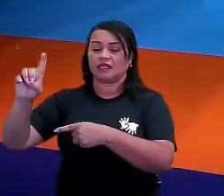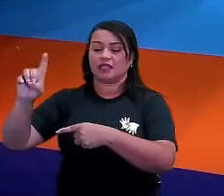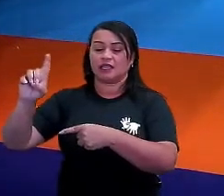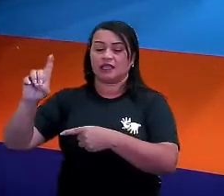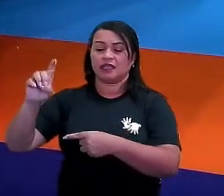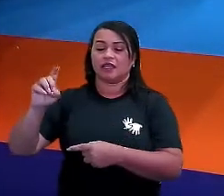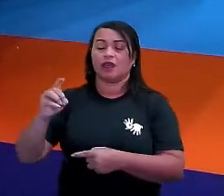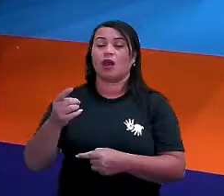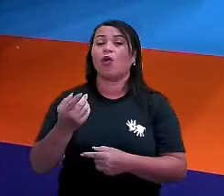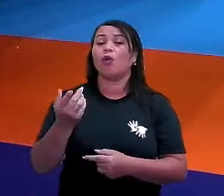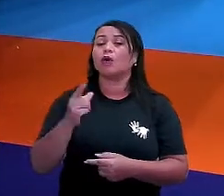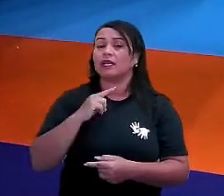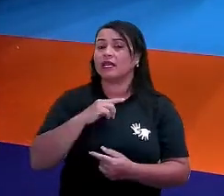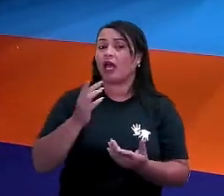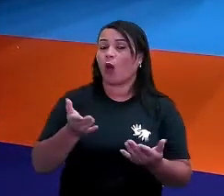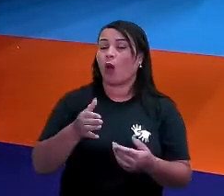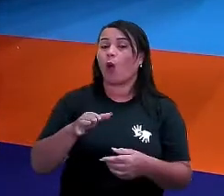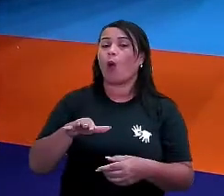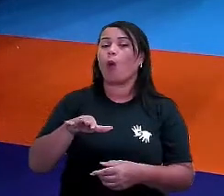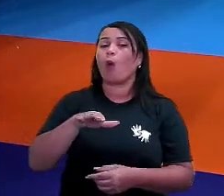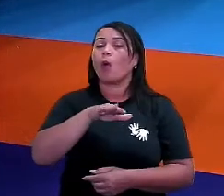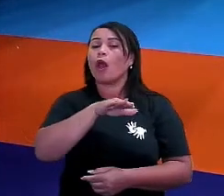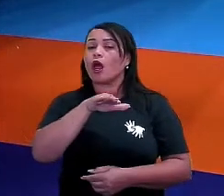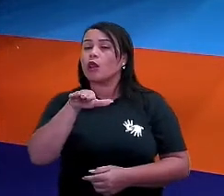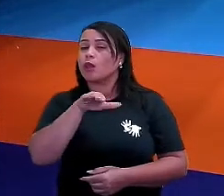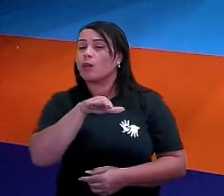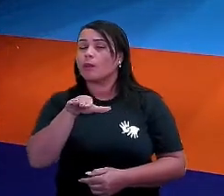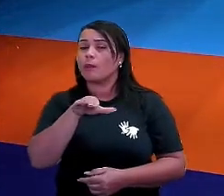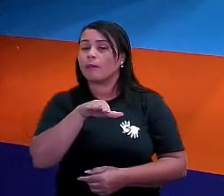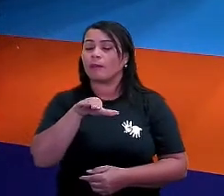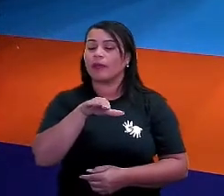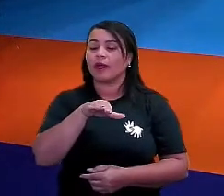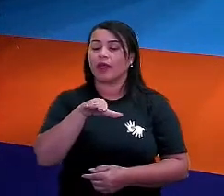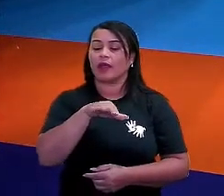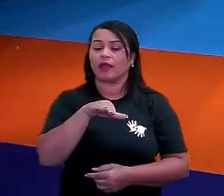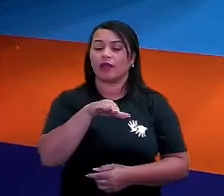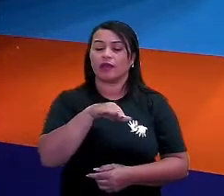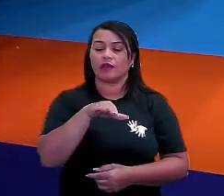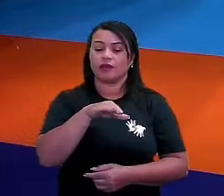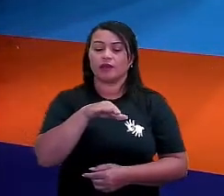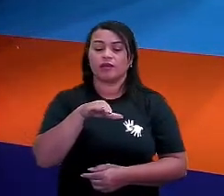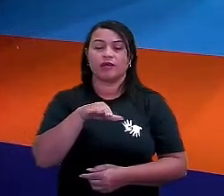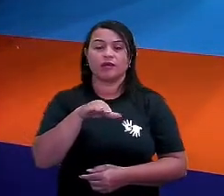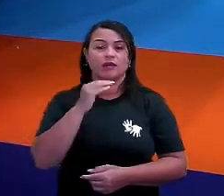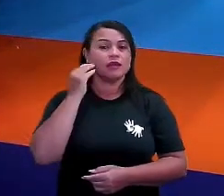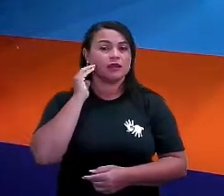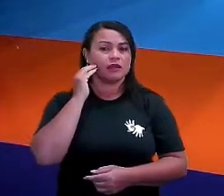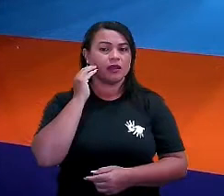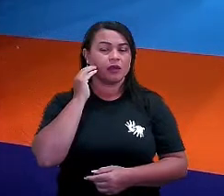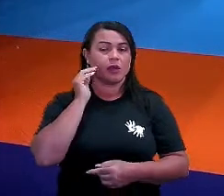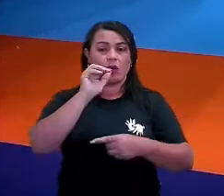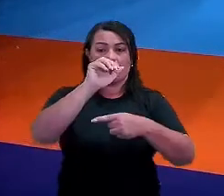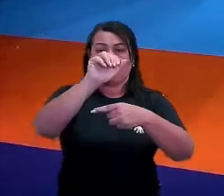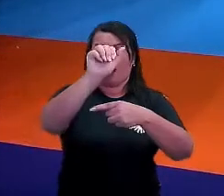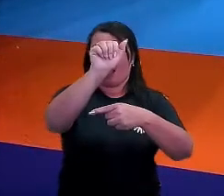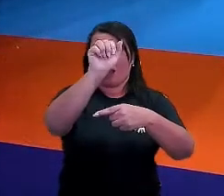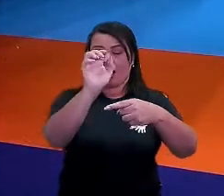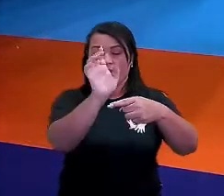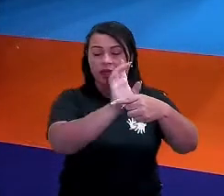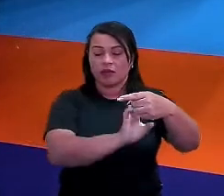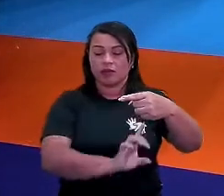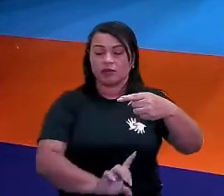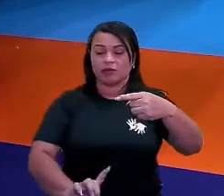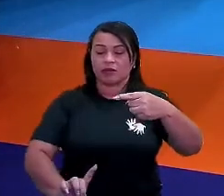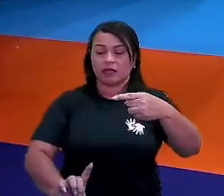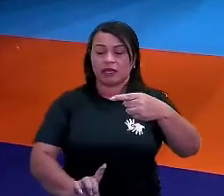no meio, né? Veja, extremidade, extremo, extremo, meio. Deu para entender?